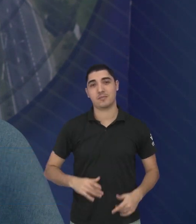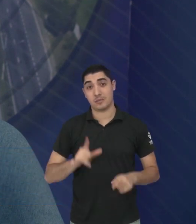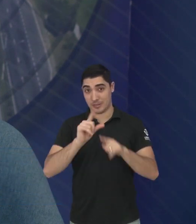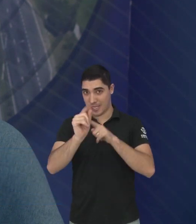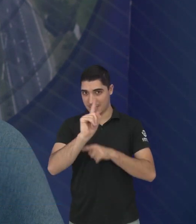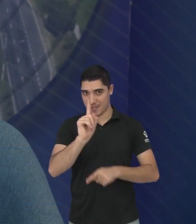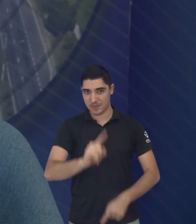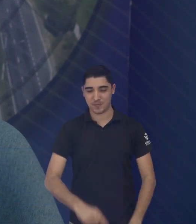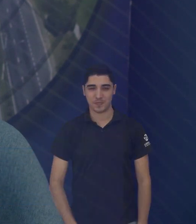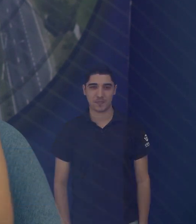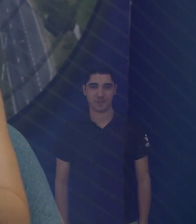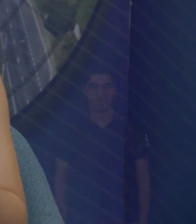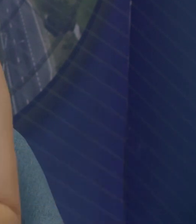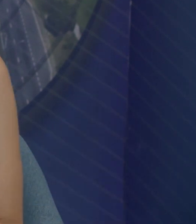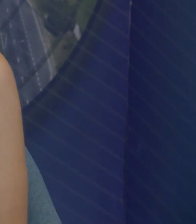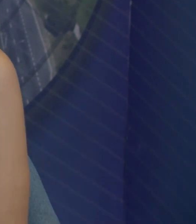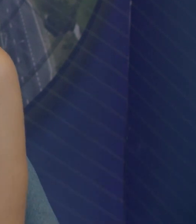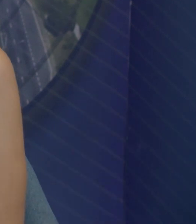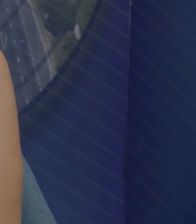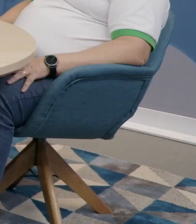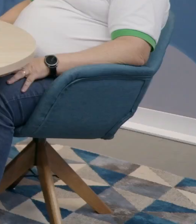já, não sai daí.